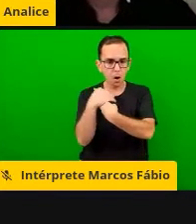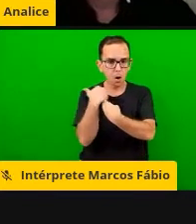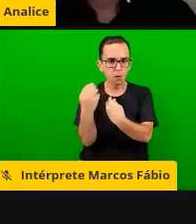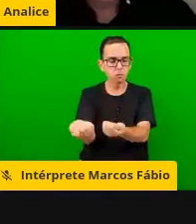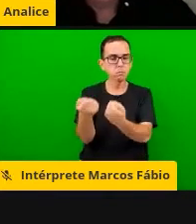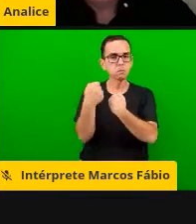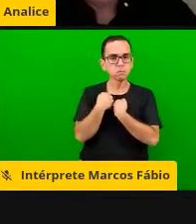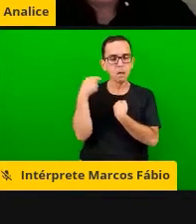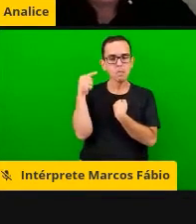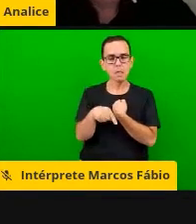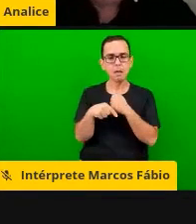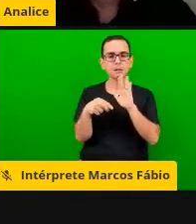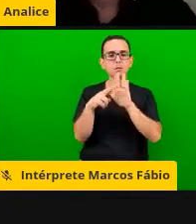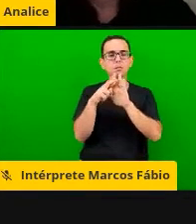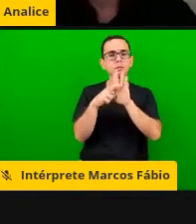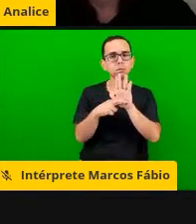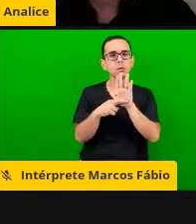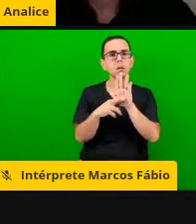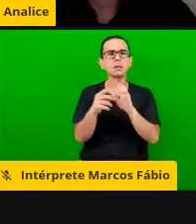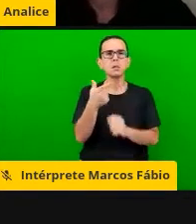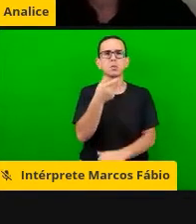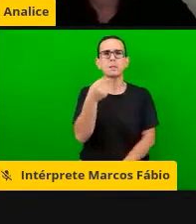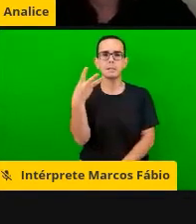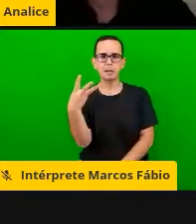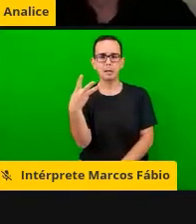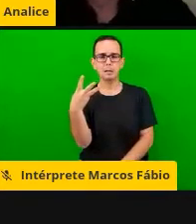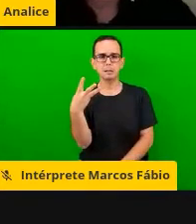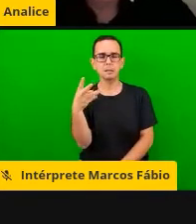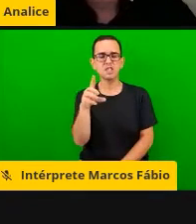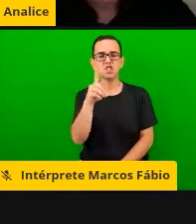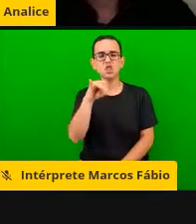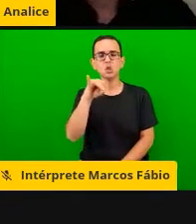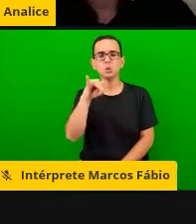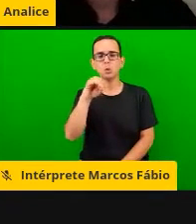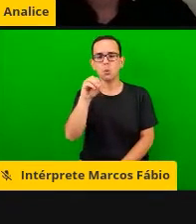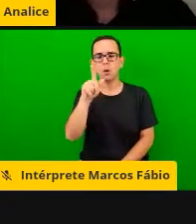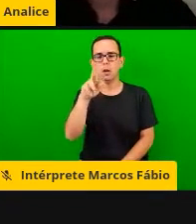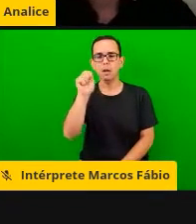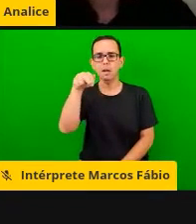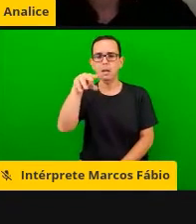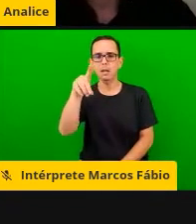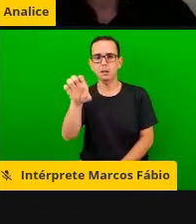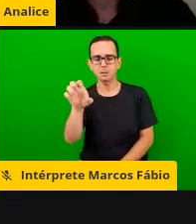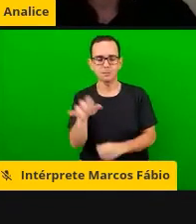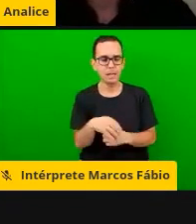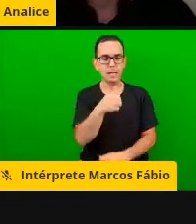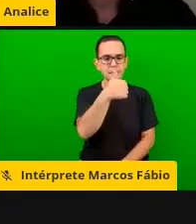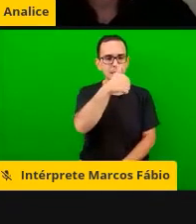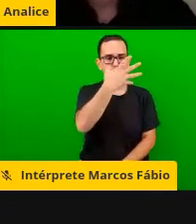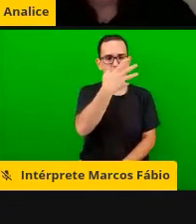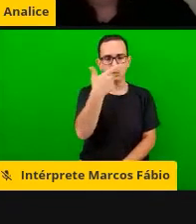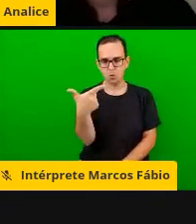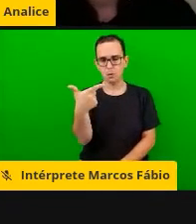naquela resolução 203 lá no Rio Grande, que foi uma CI para a escola, a 142, e lá ela deixa